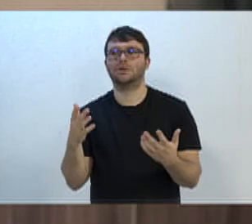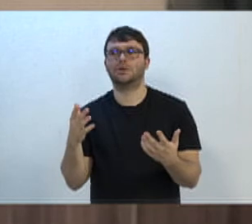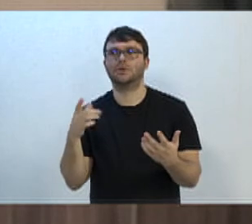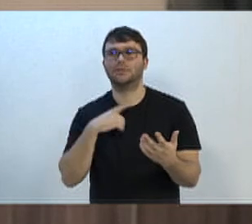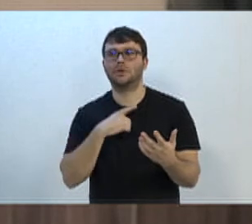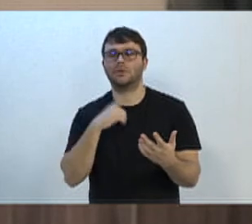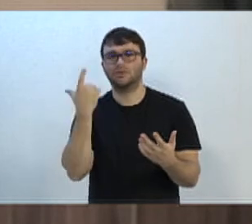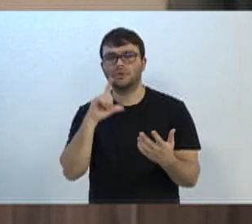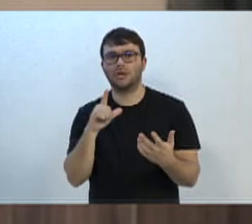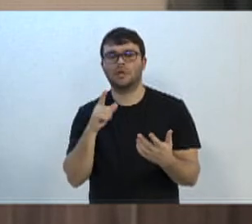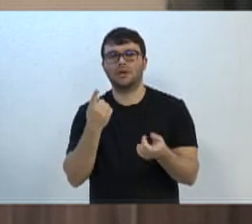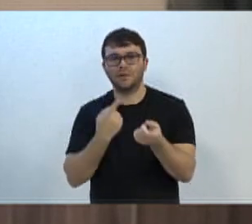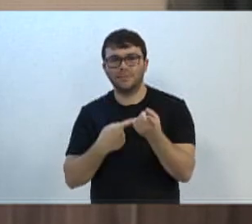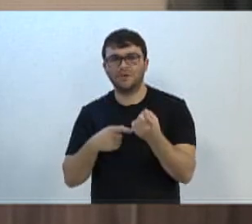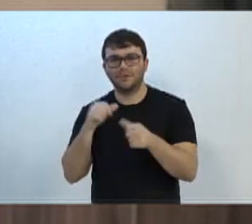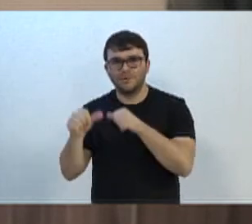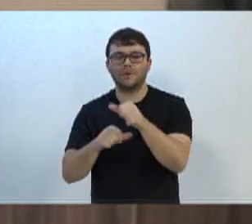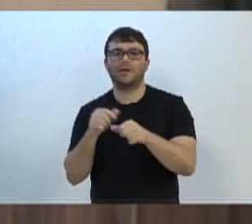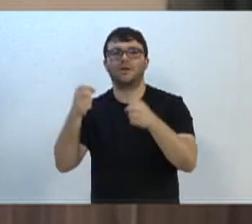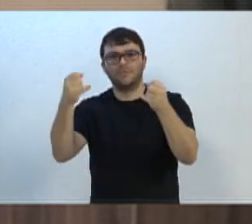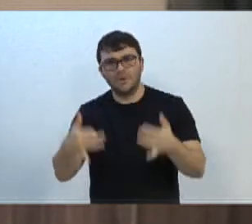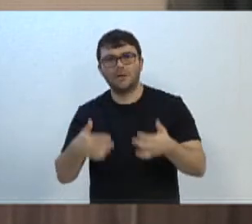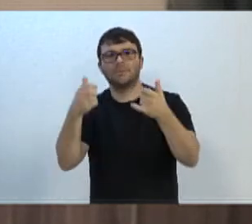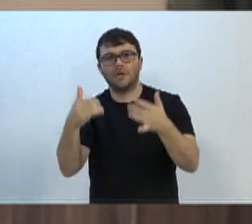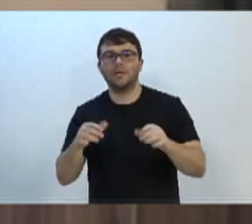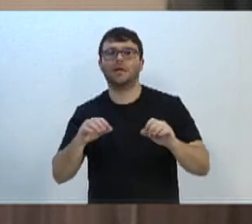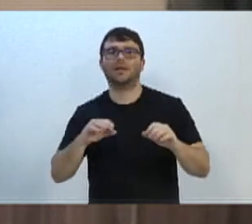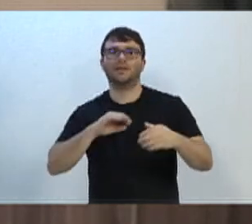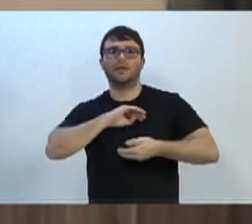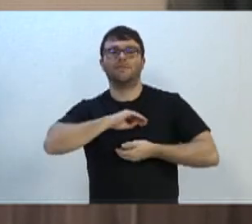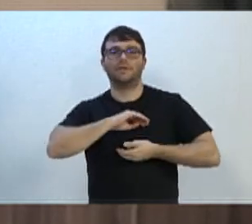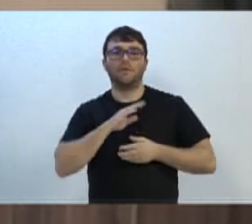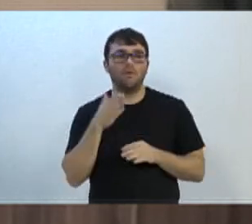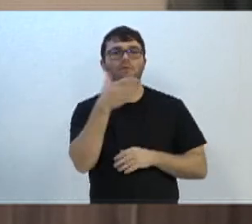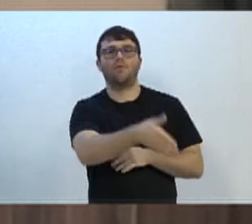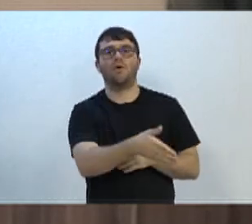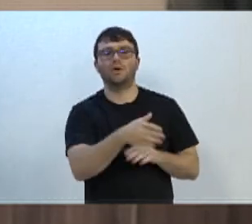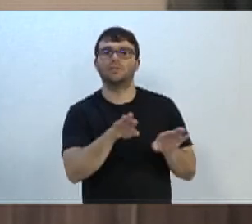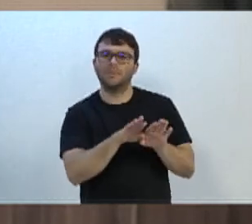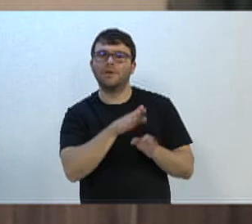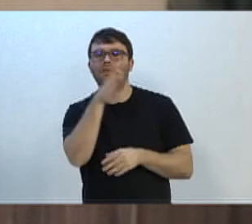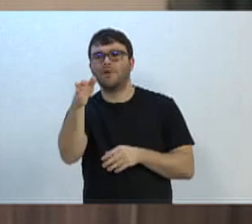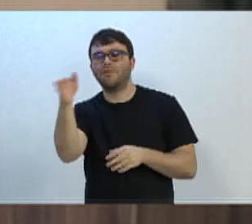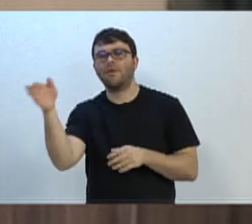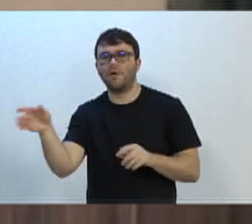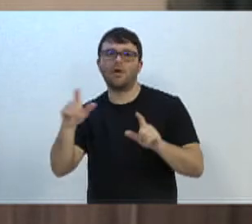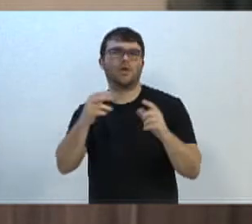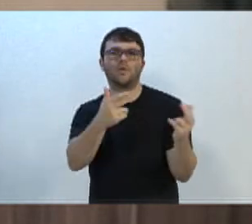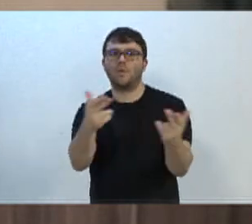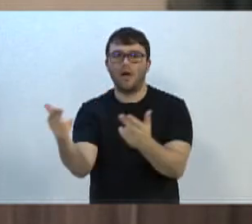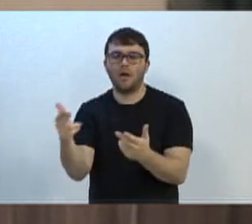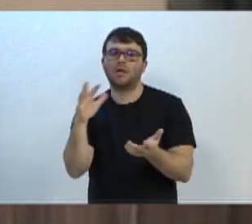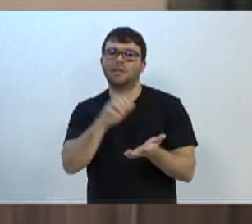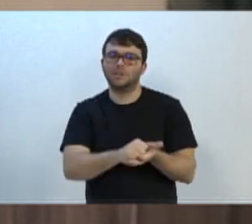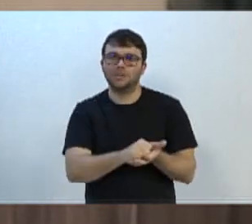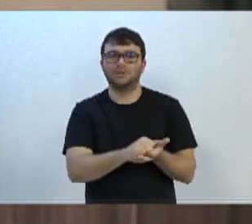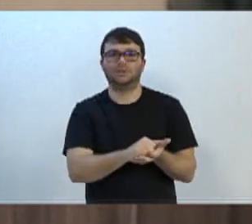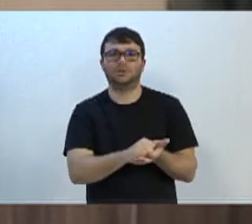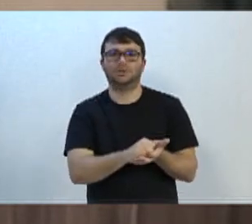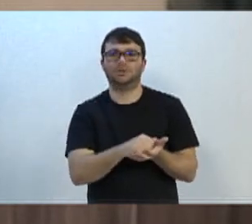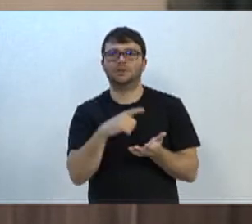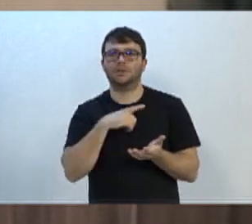convertido pode explicar 10 vezes a Defesa Civil foi lá como foi em outros dados escolares e fez o mesmo registro eles fazem